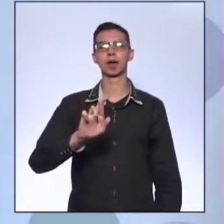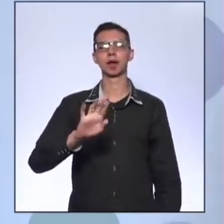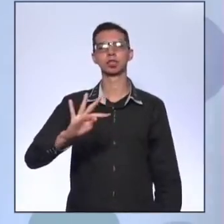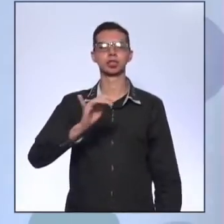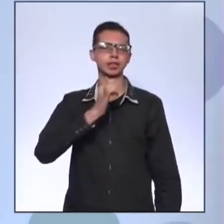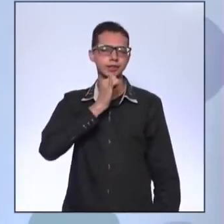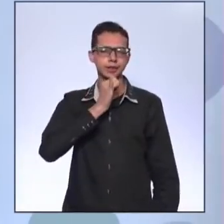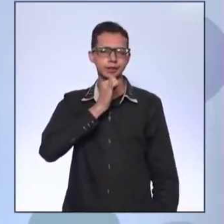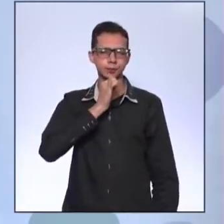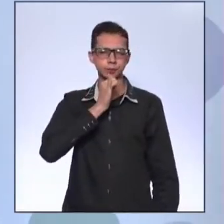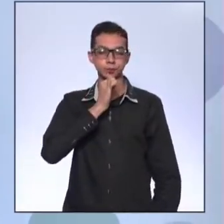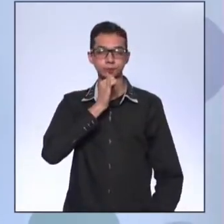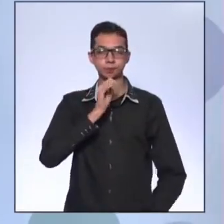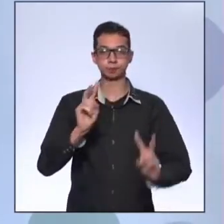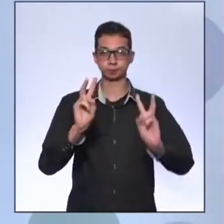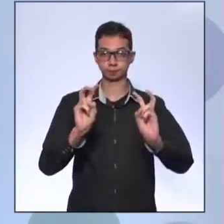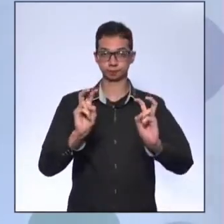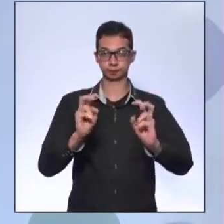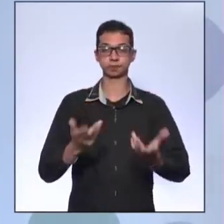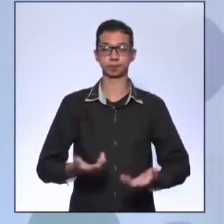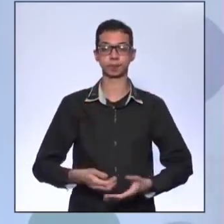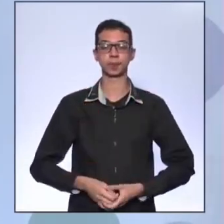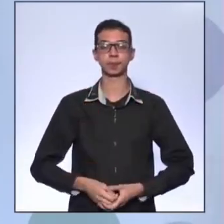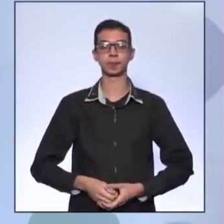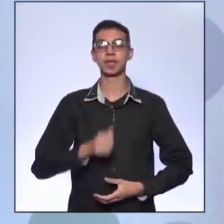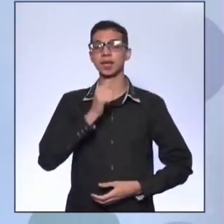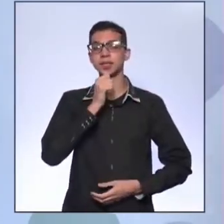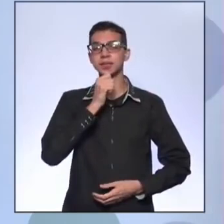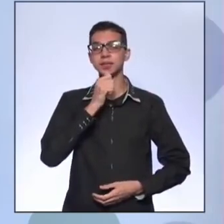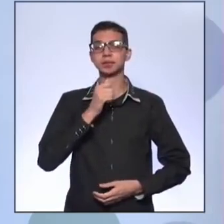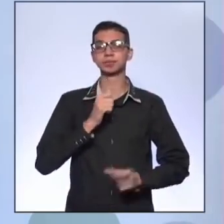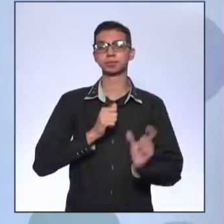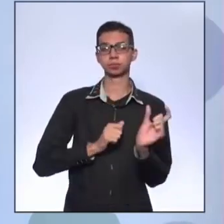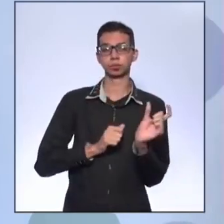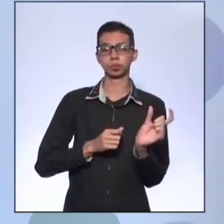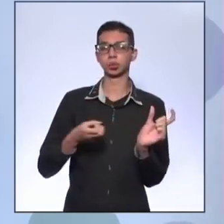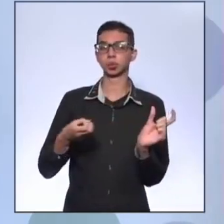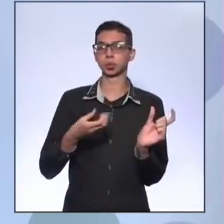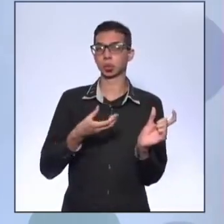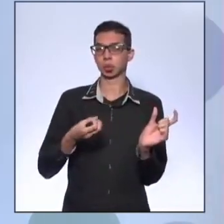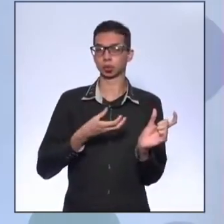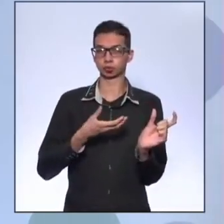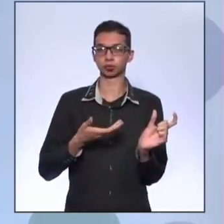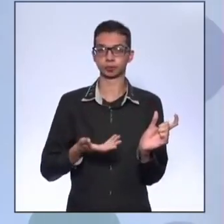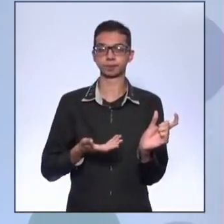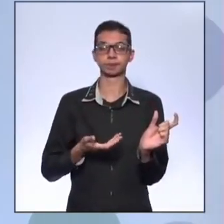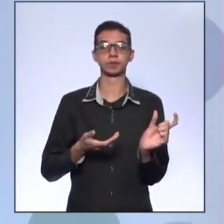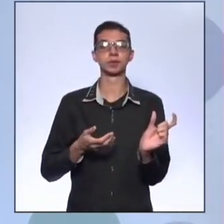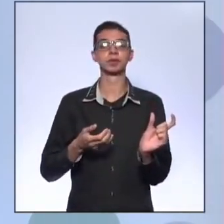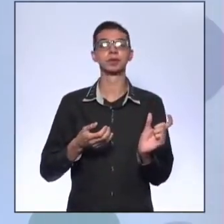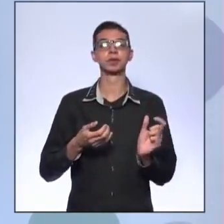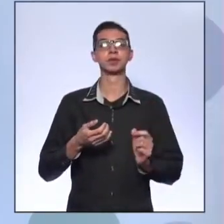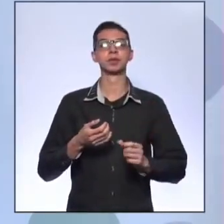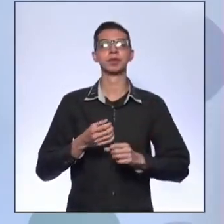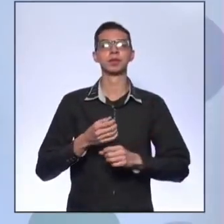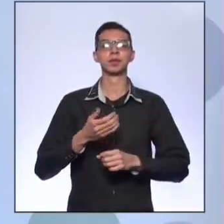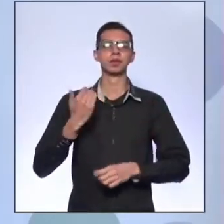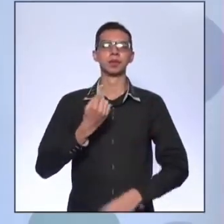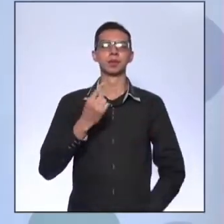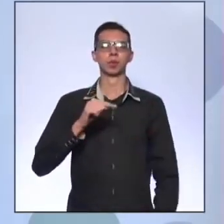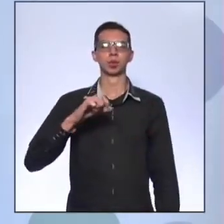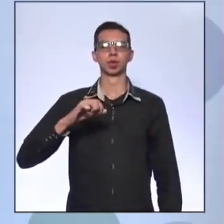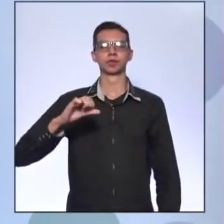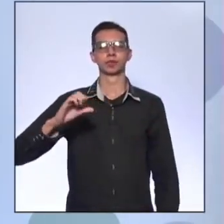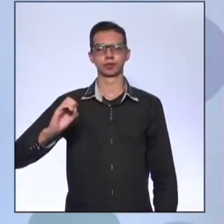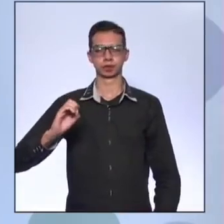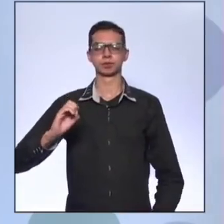É um termo ainda muito recente, muito novo, surge aí a partir da década de 90, Então, a